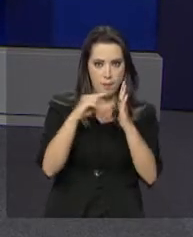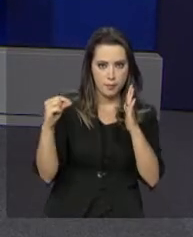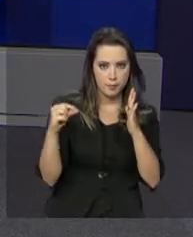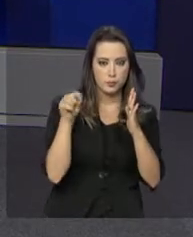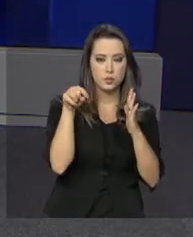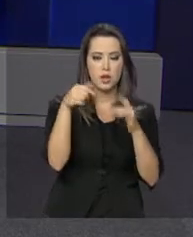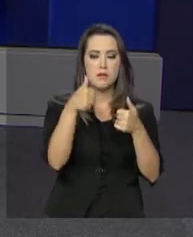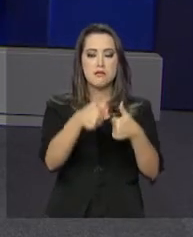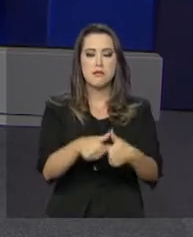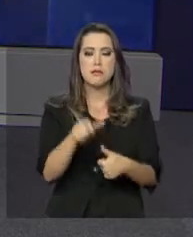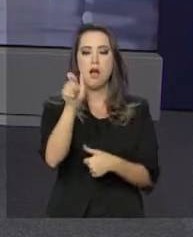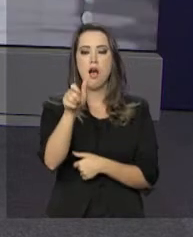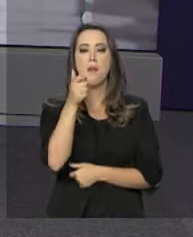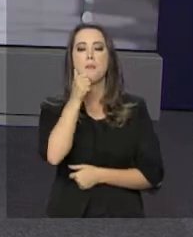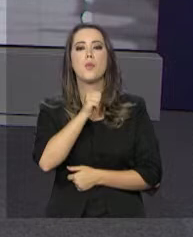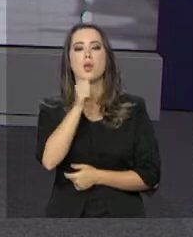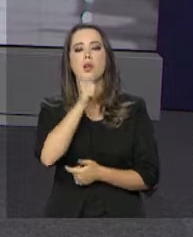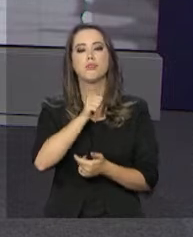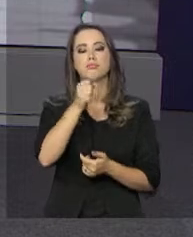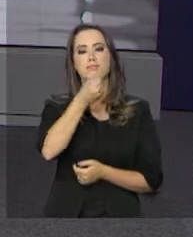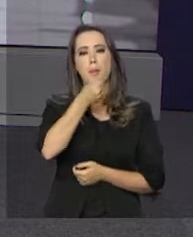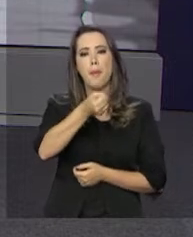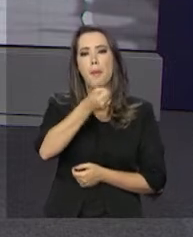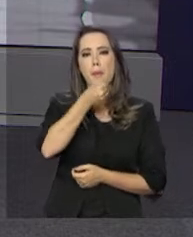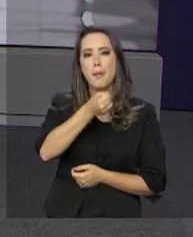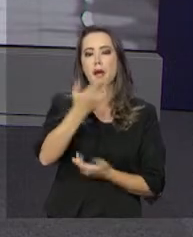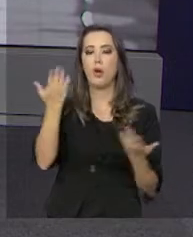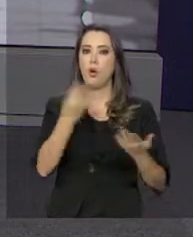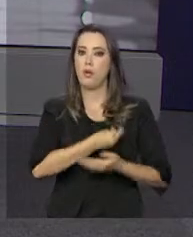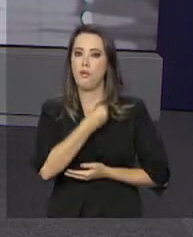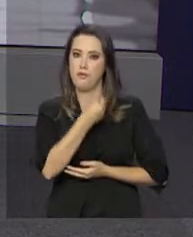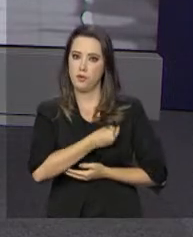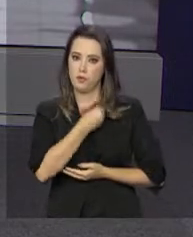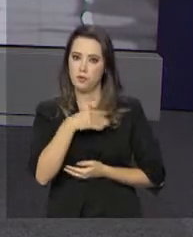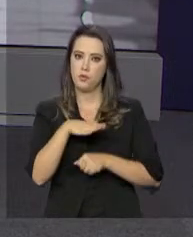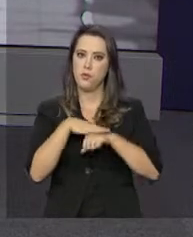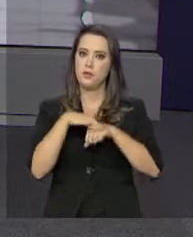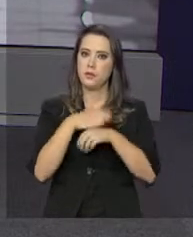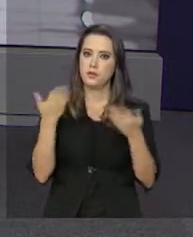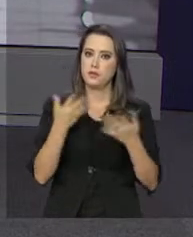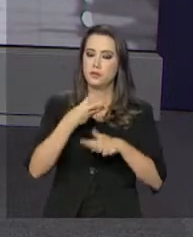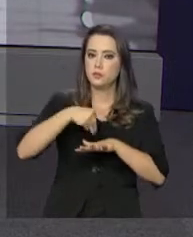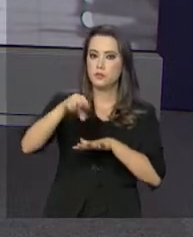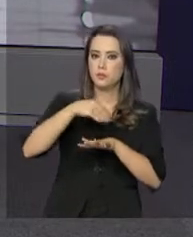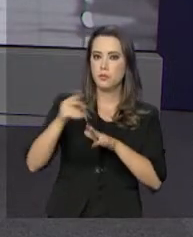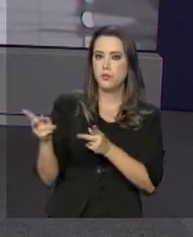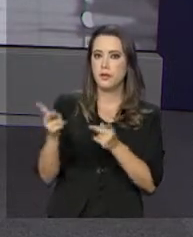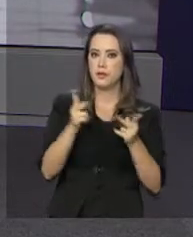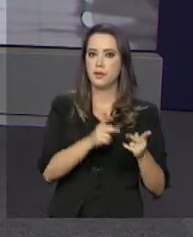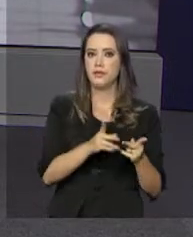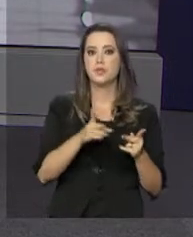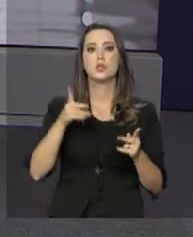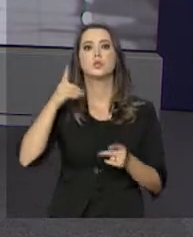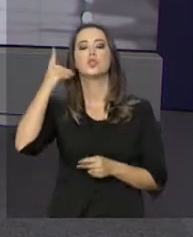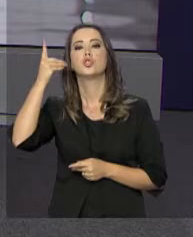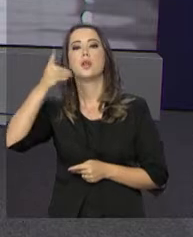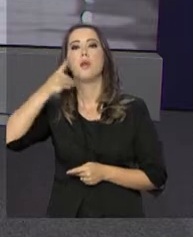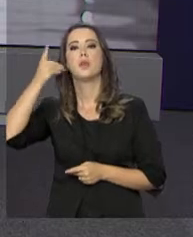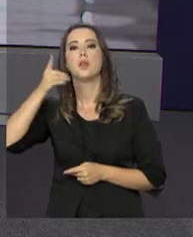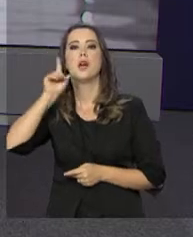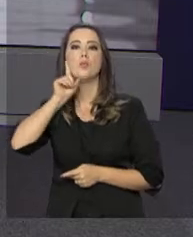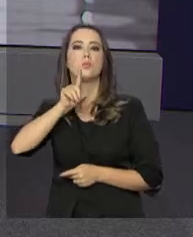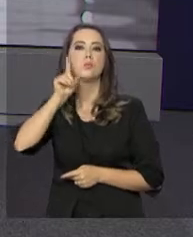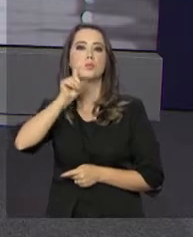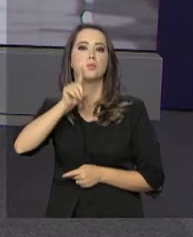onde está repórter danielle popov que fala ao vivo com a gente ela tem informações sobre a visita de deputados americanos ao